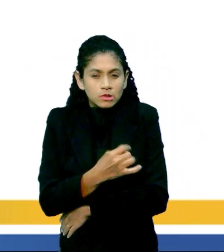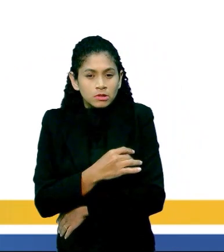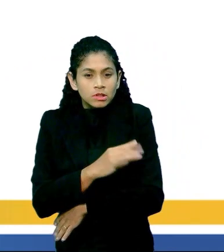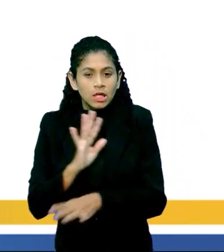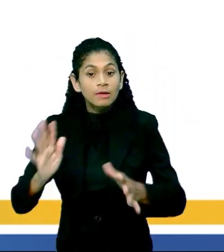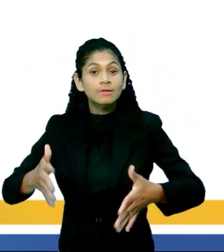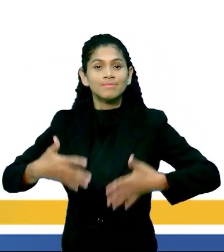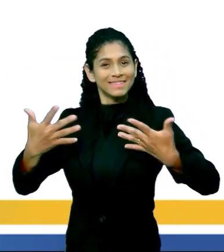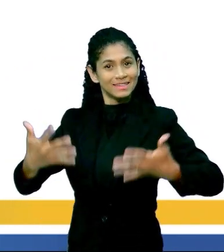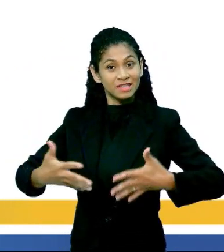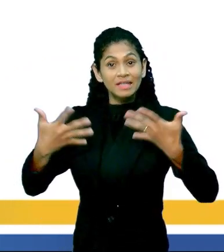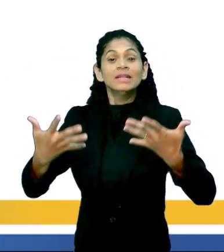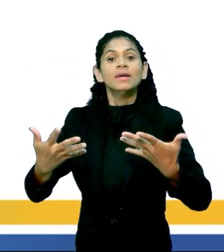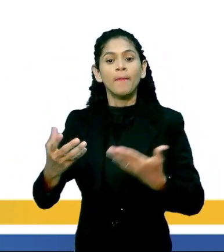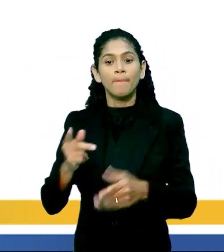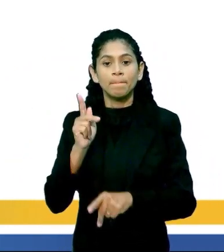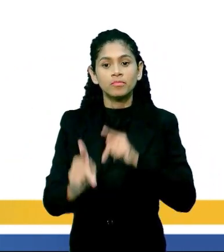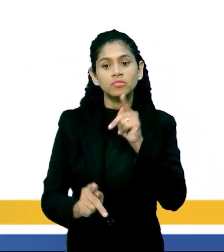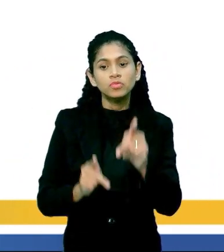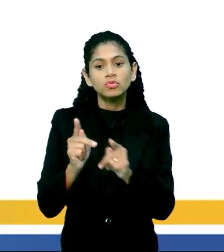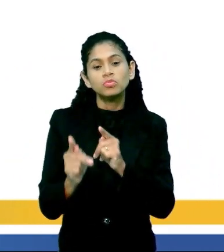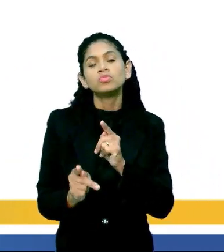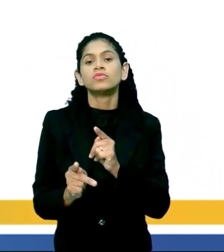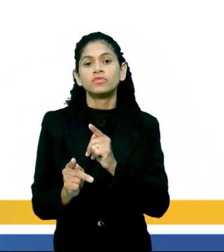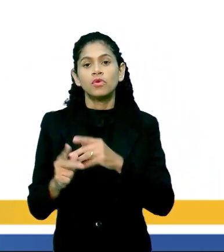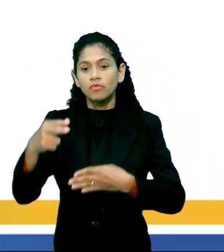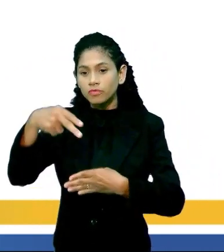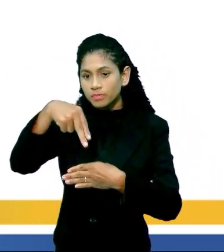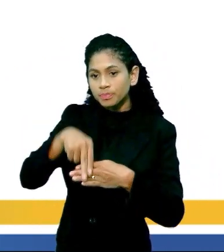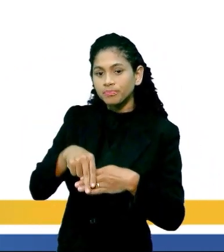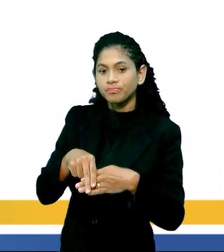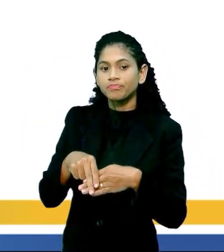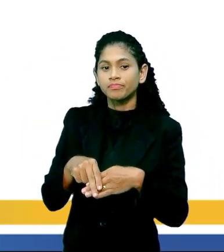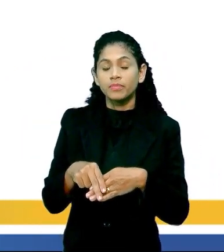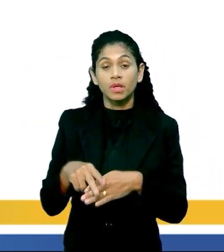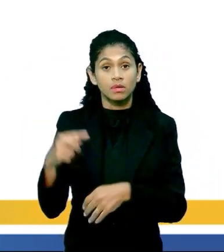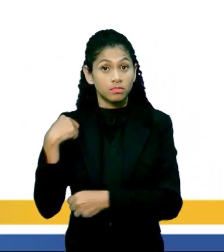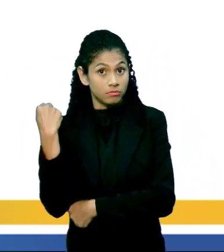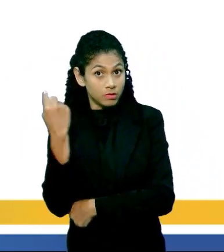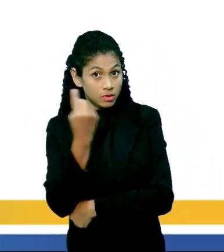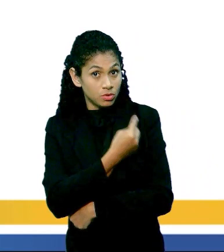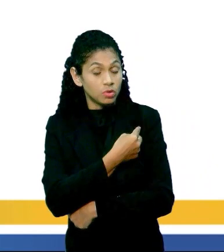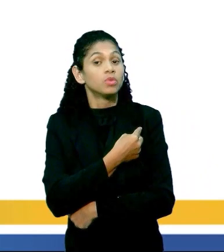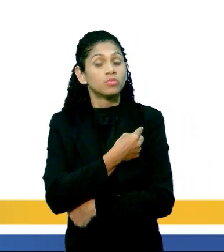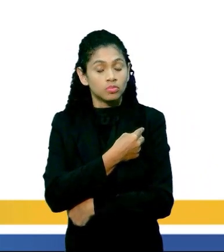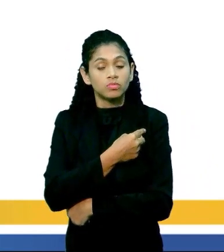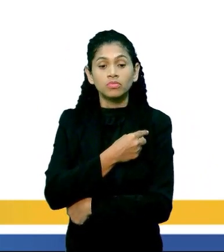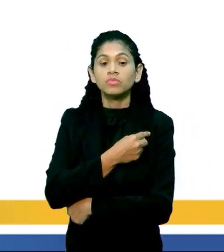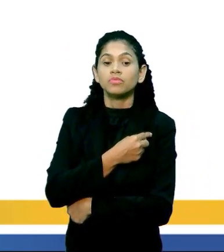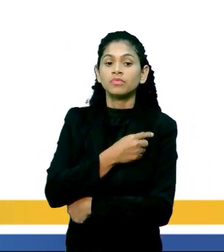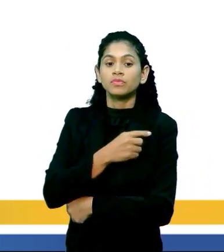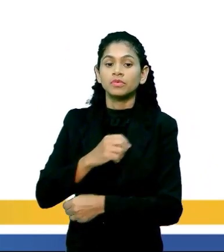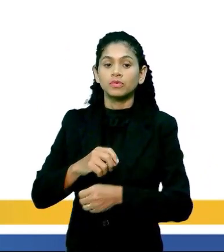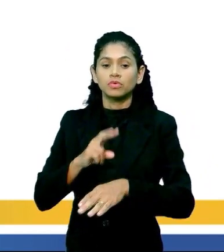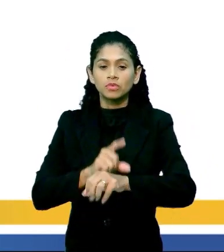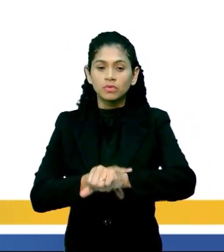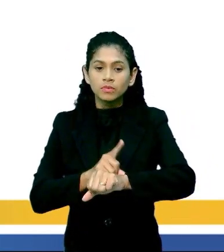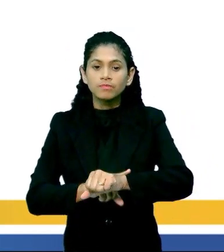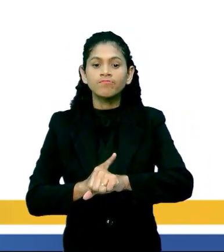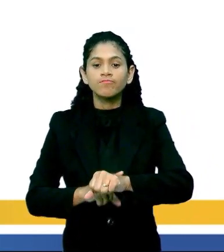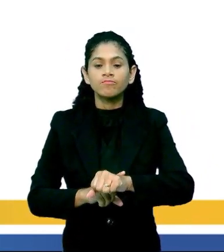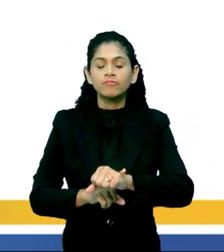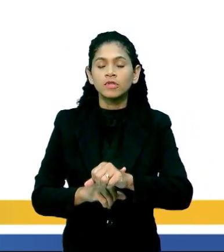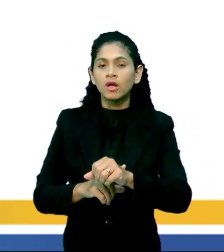cordel. Na nossa época, apesar dos jornais e da TV, que poderiam ter feito diminuir o interesse nesse tipo